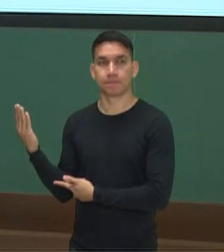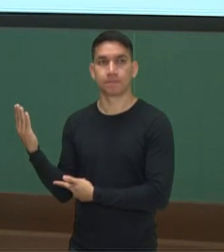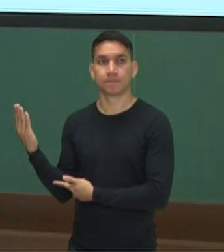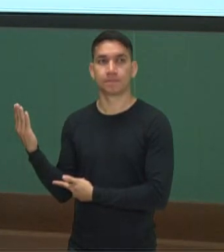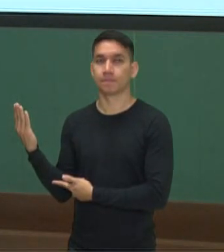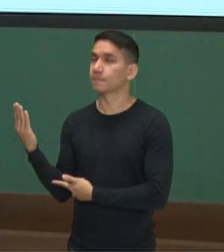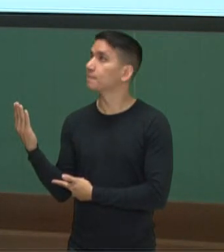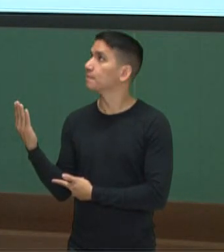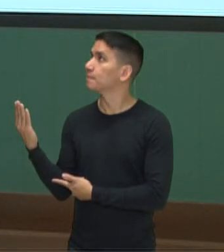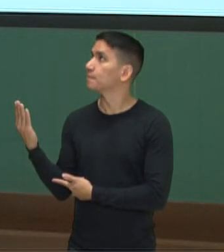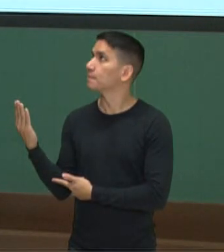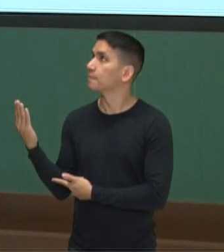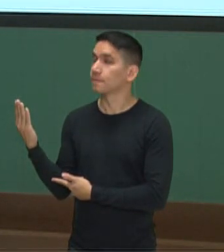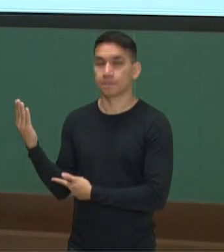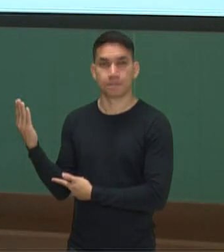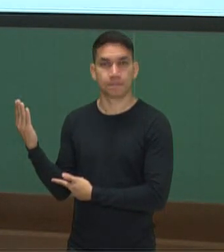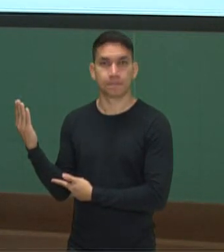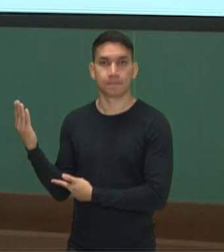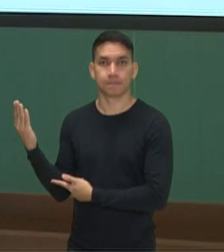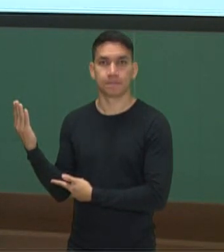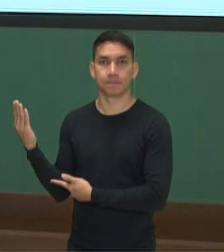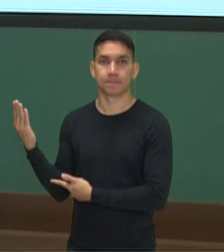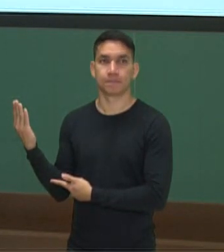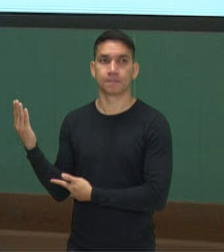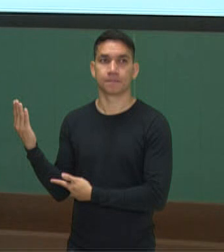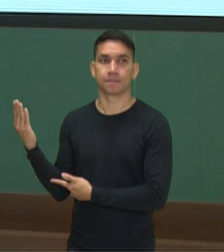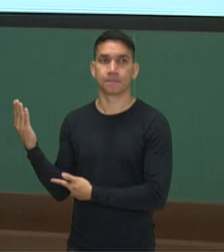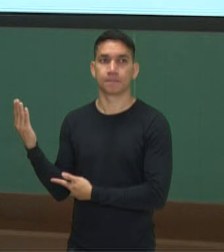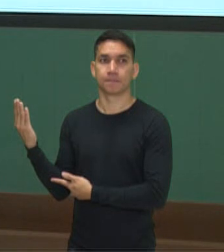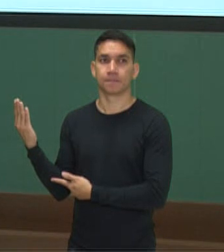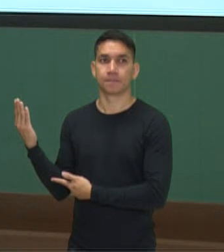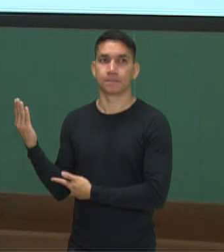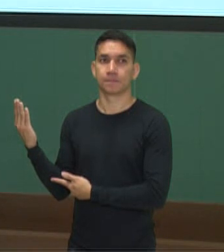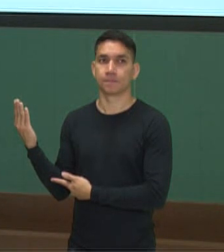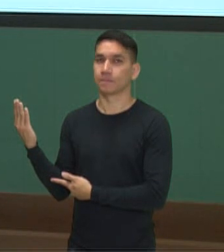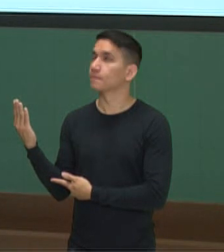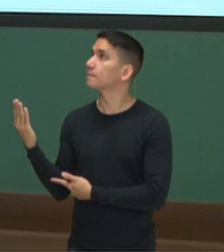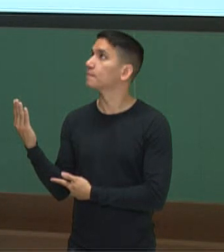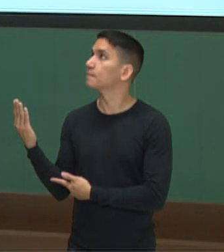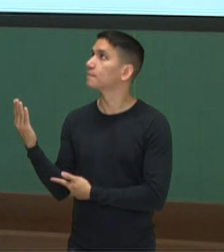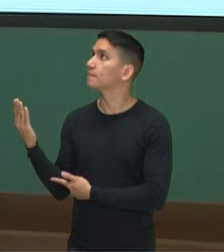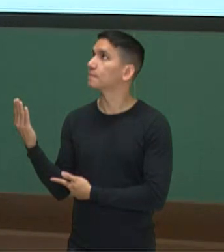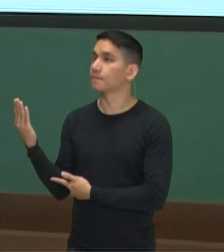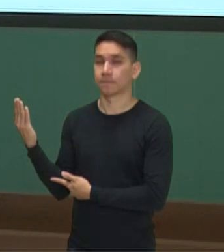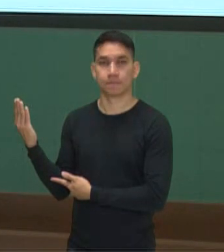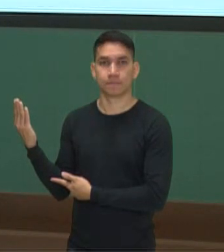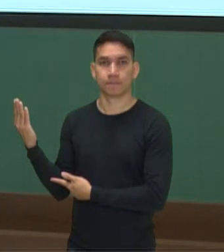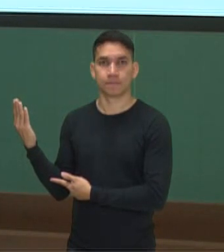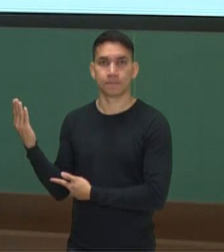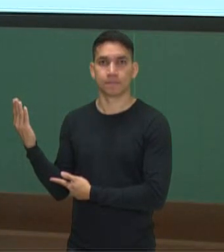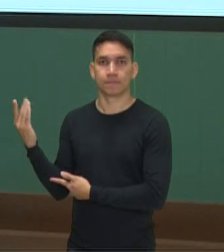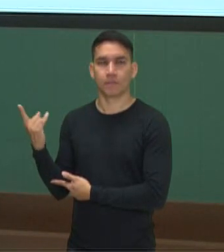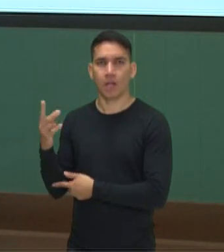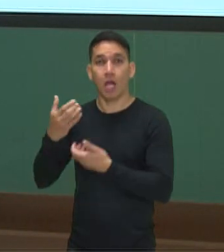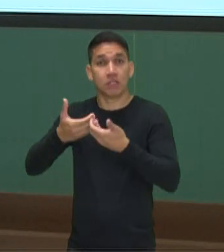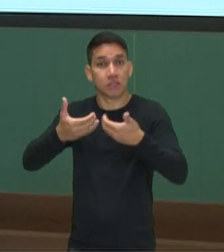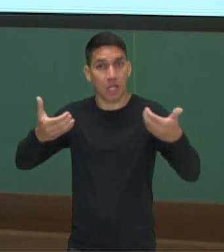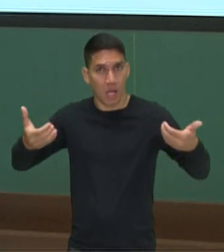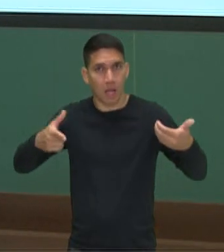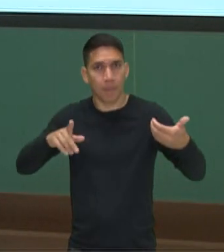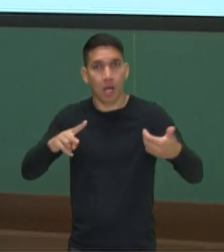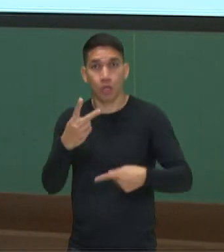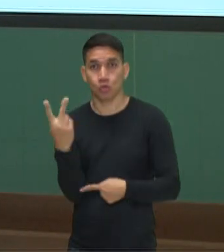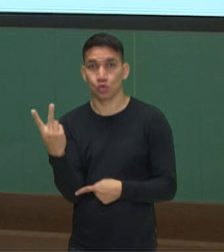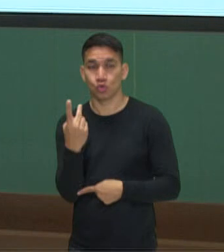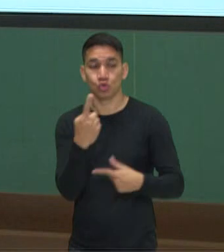mais 2x à quarta vezes o 6x ao cubo, que está aqui nesse outro parênteses, tá bom? Separei as duas